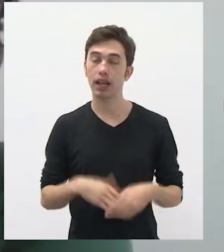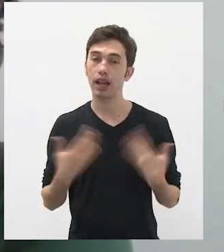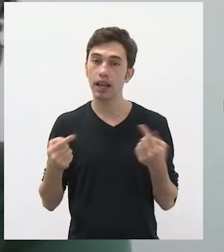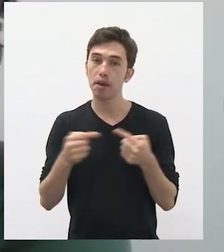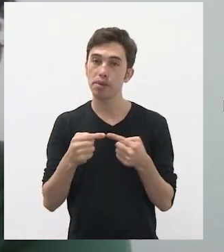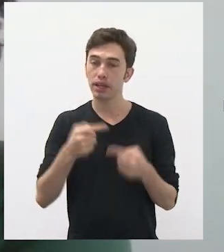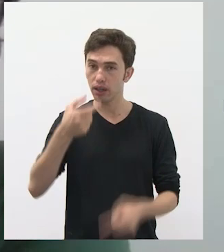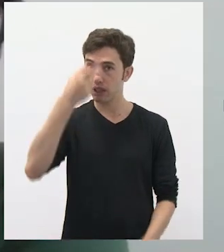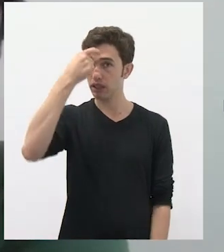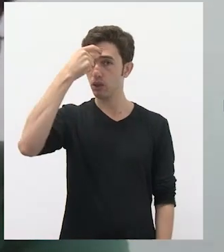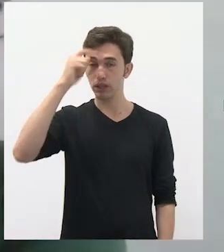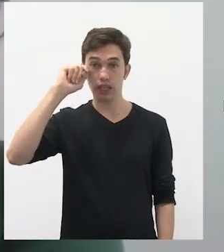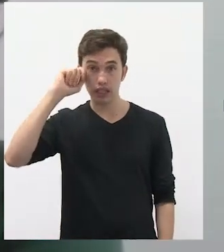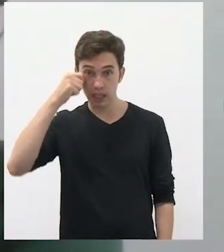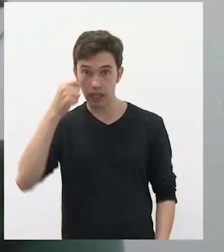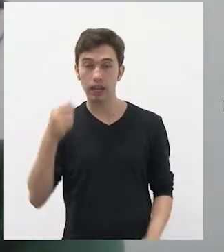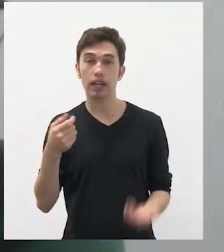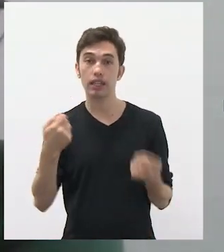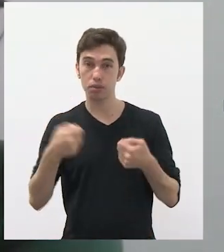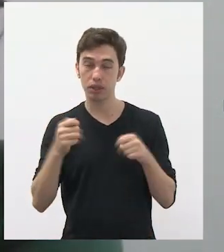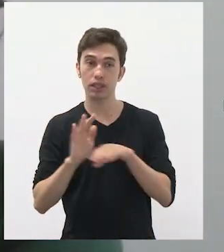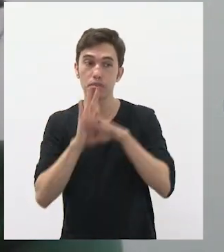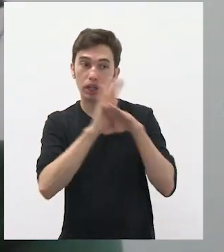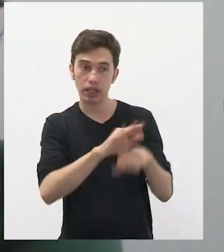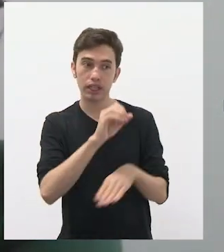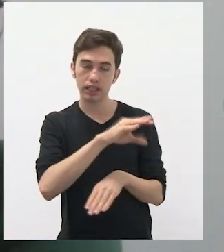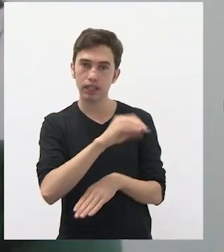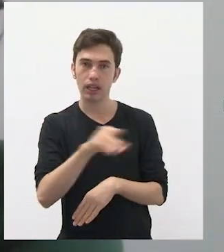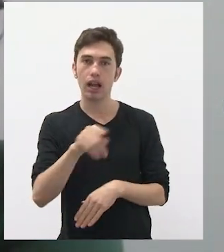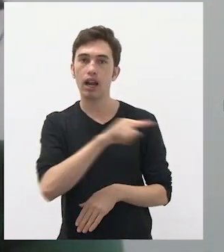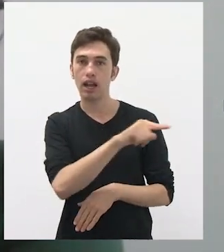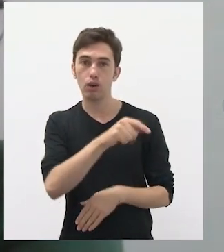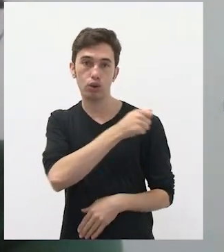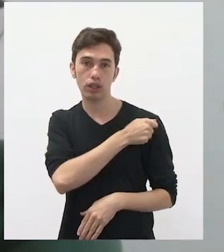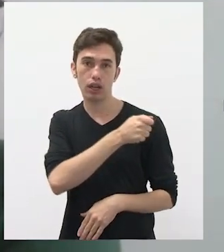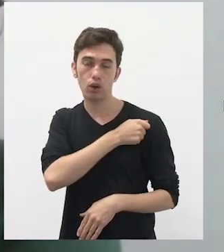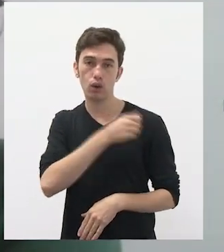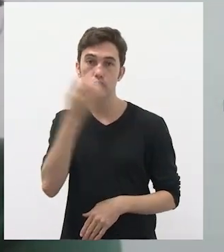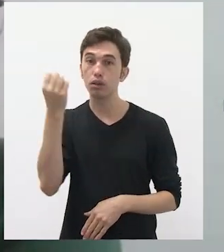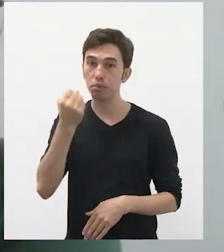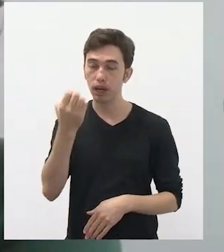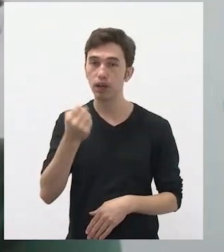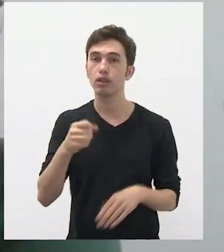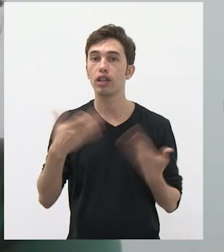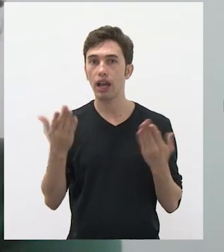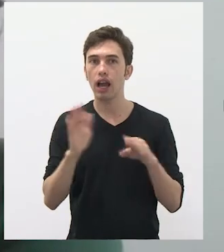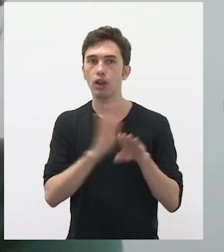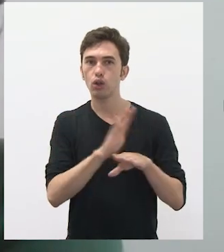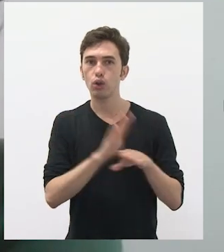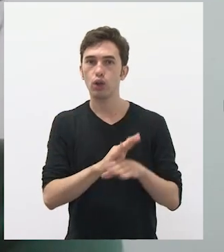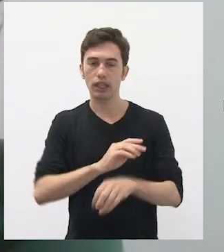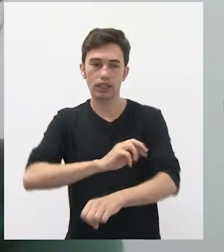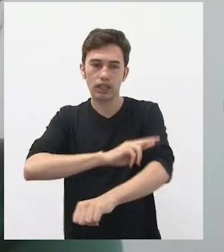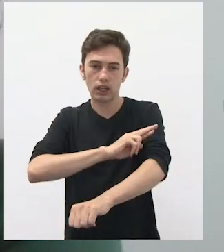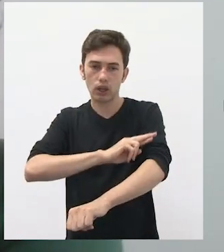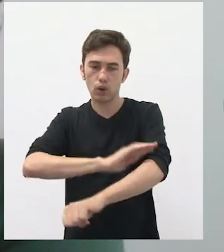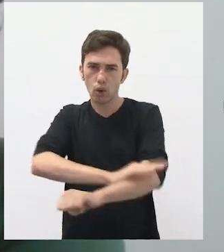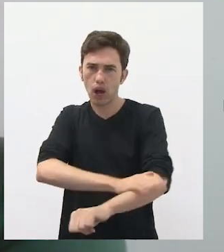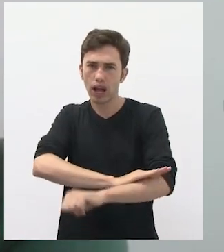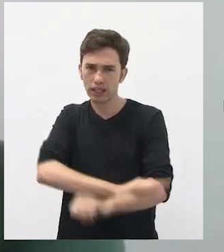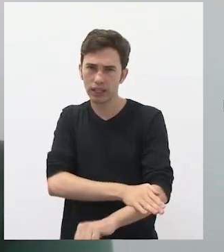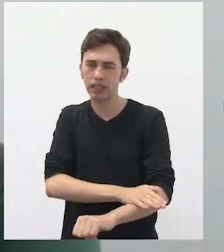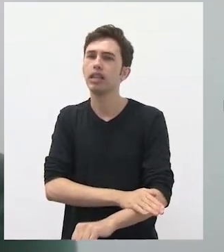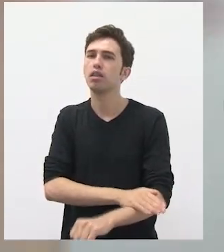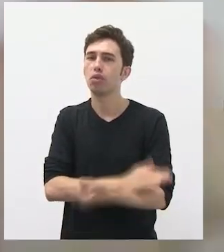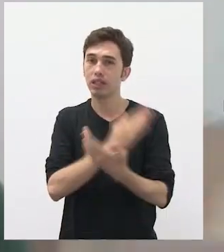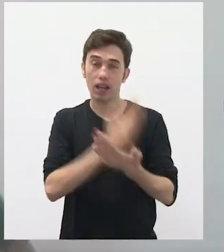negra para os estudantes brancos, ajuda aí também a quebrar essas barreiras que o próprio racismo impõe, né?